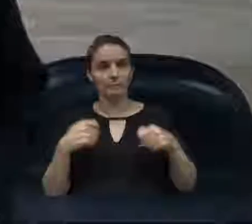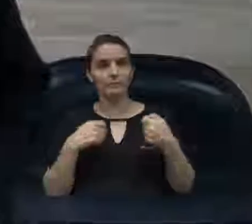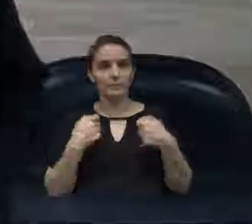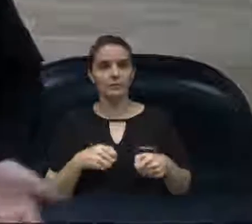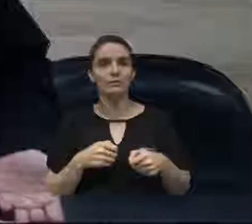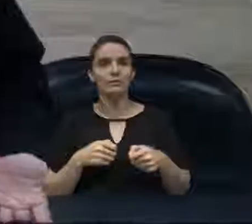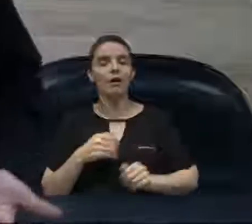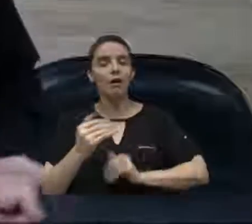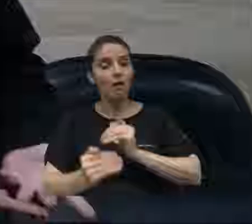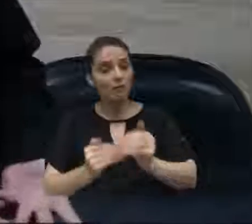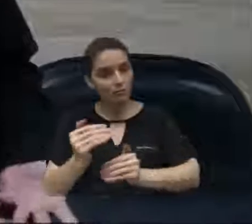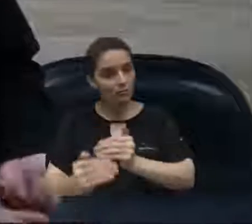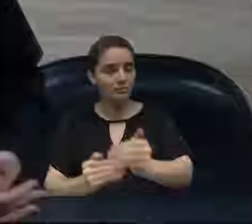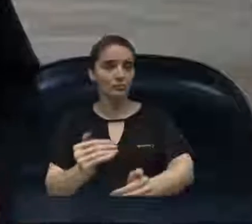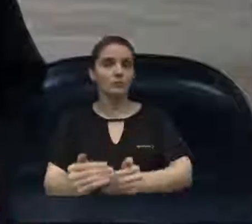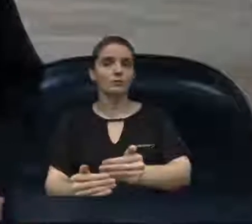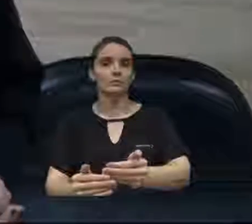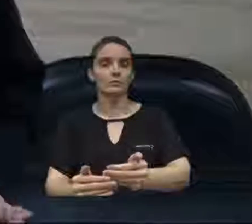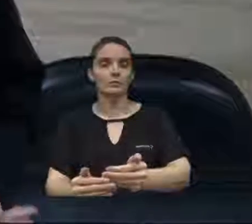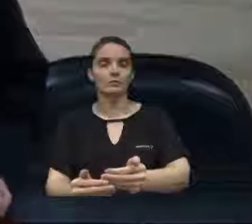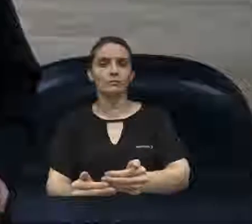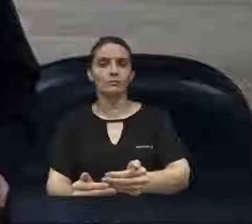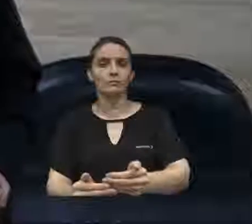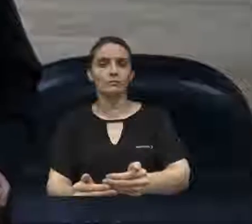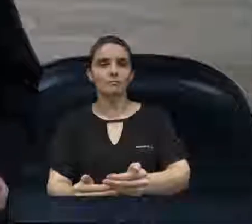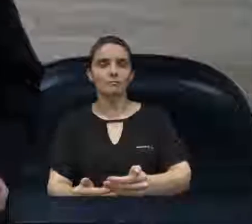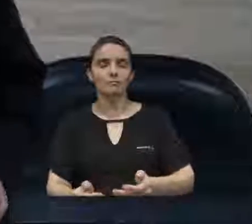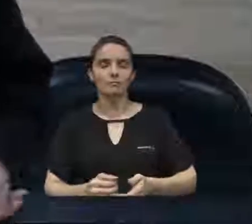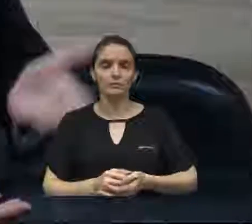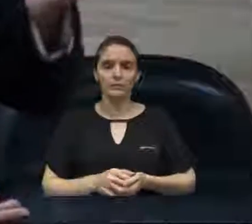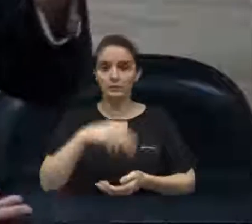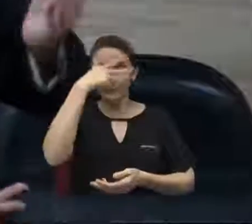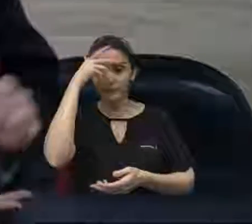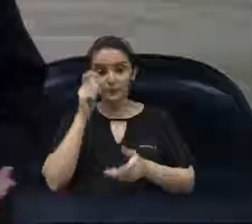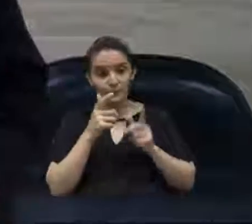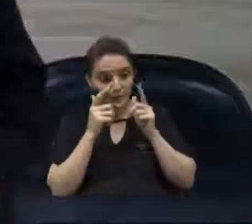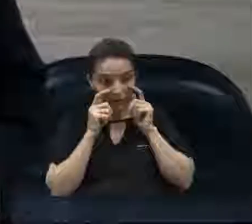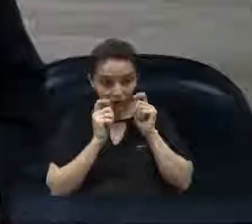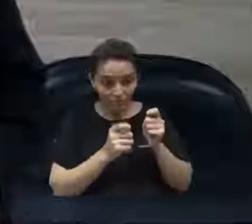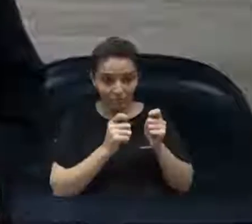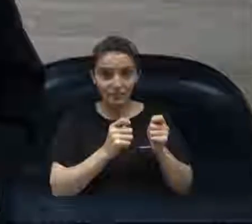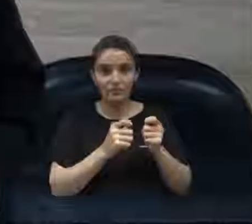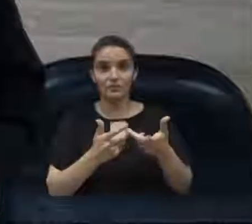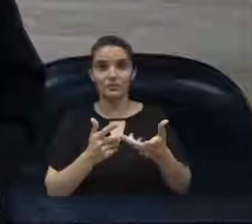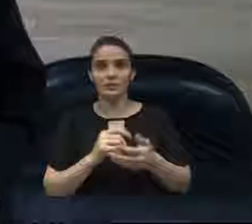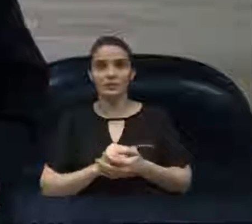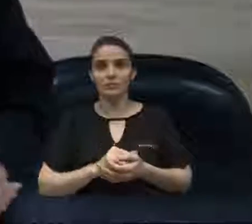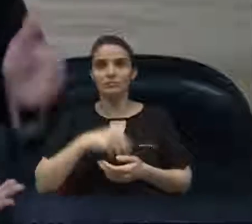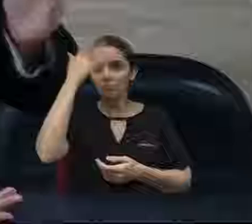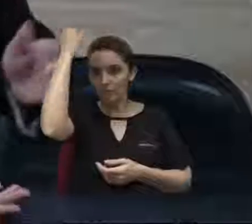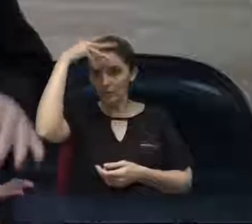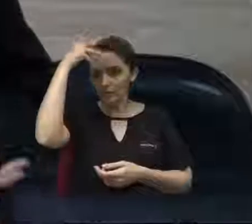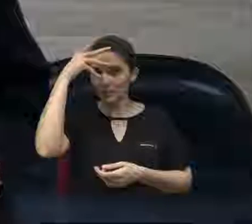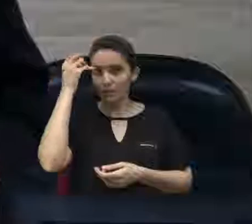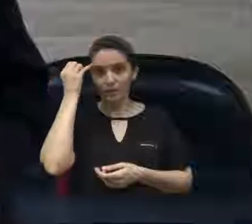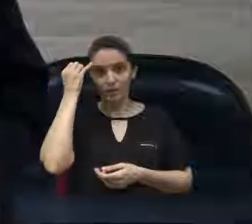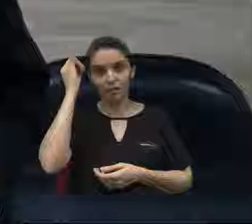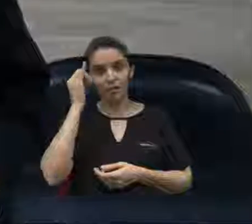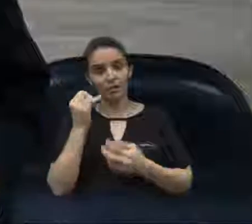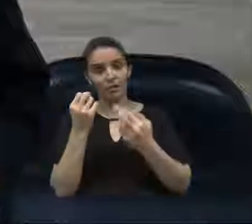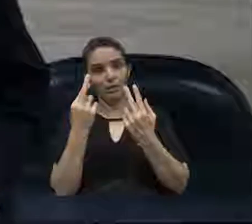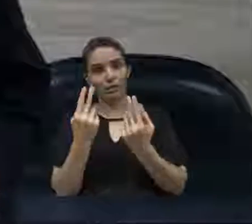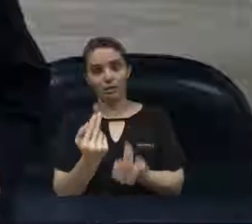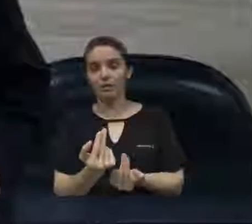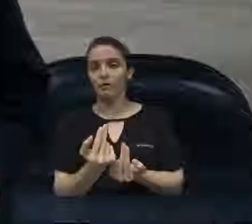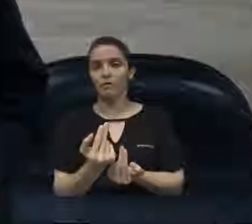continuar fazendo para que a gente chame a atenção e participo da mesma ideia de que aquela área é